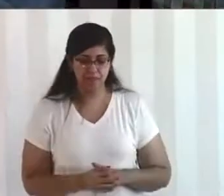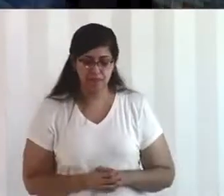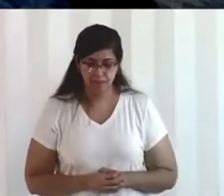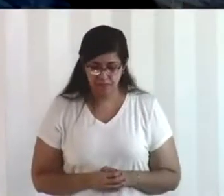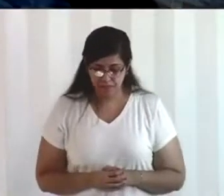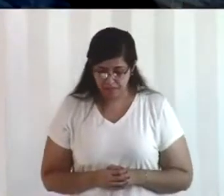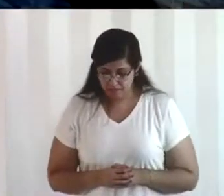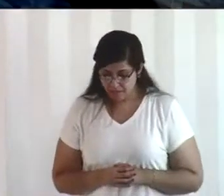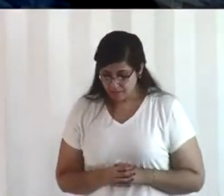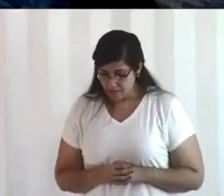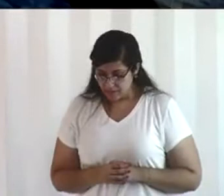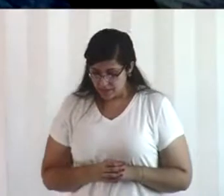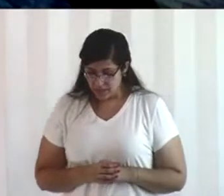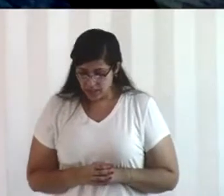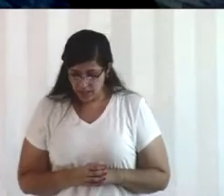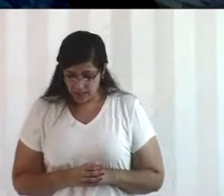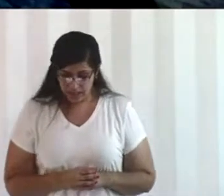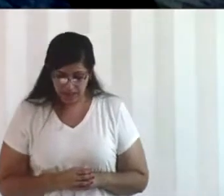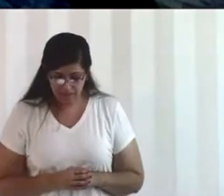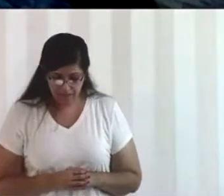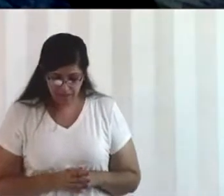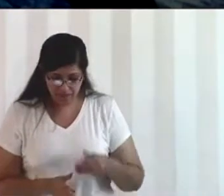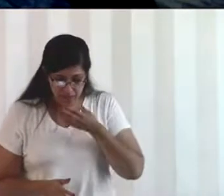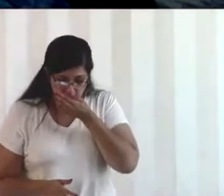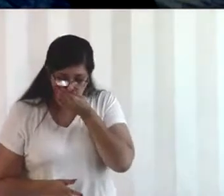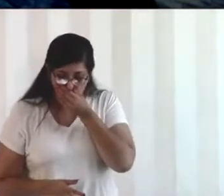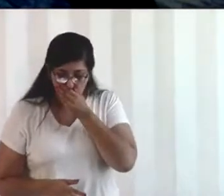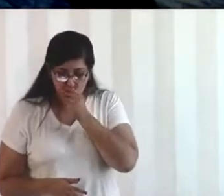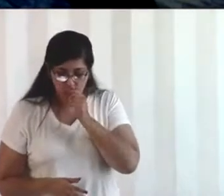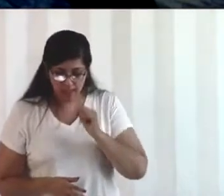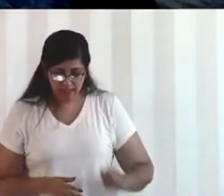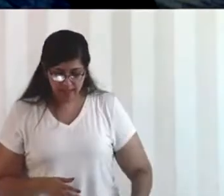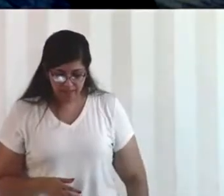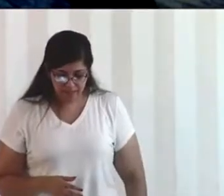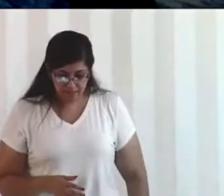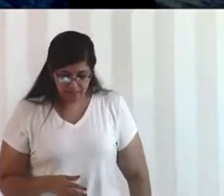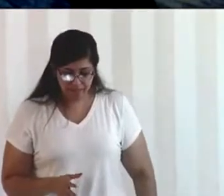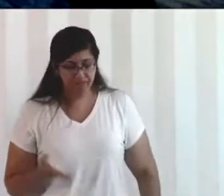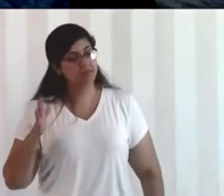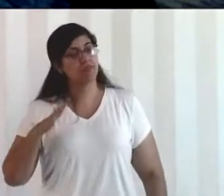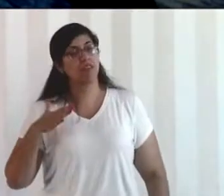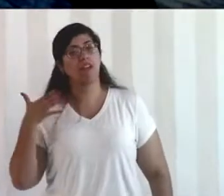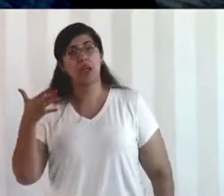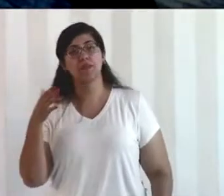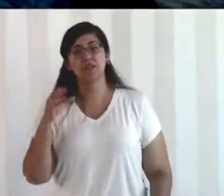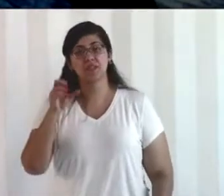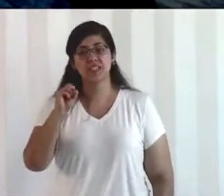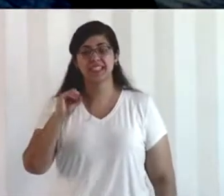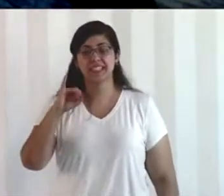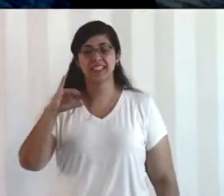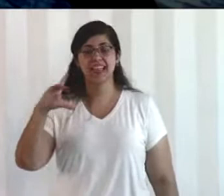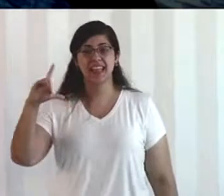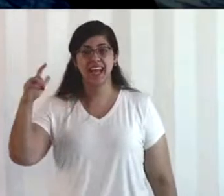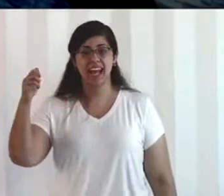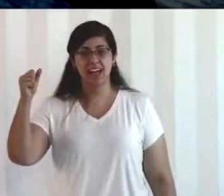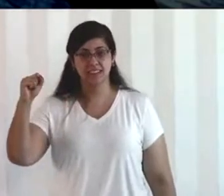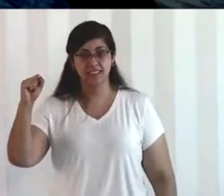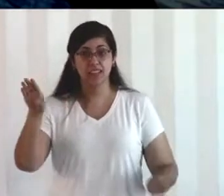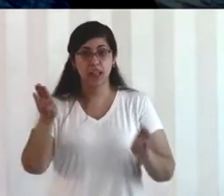quando Silas e Timóteo desceram da Macedônia, Paulo se entregou totalmente à